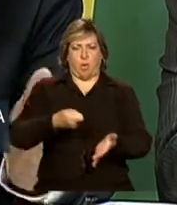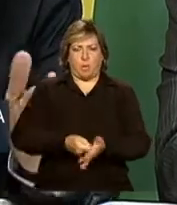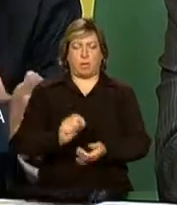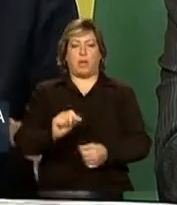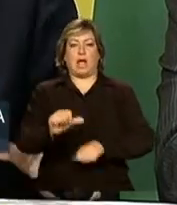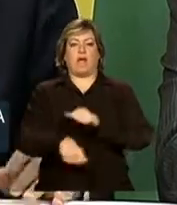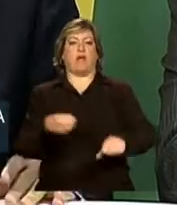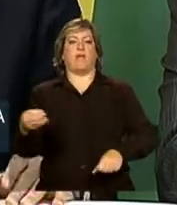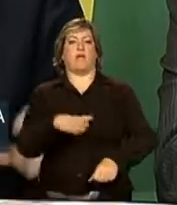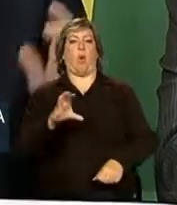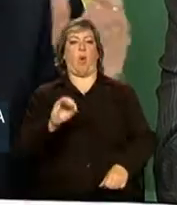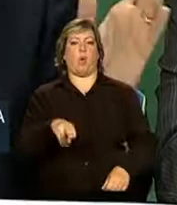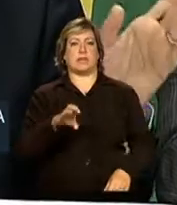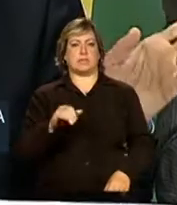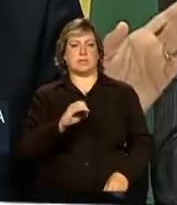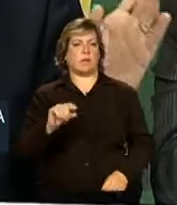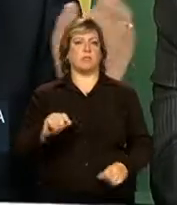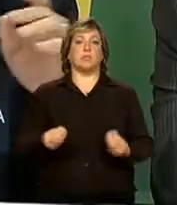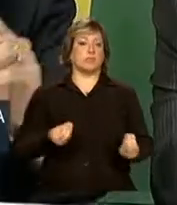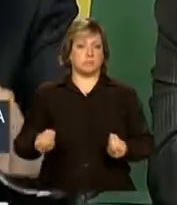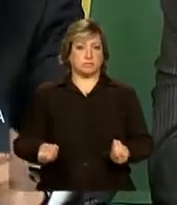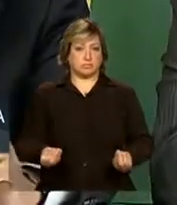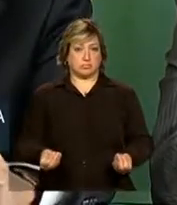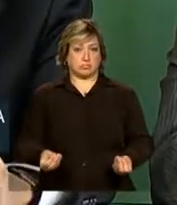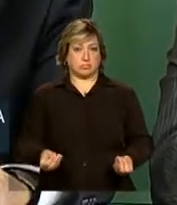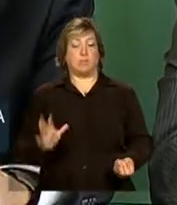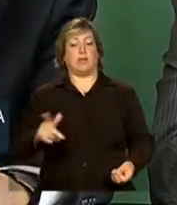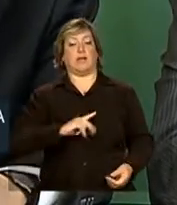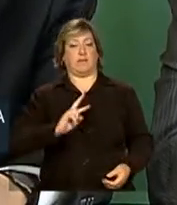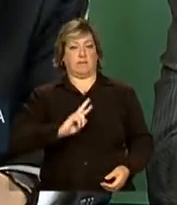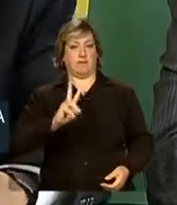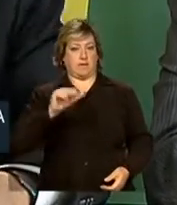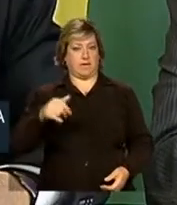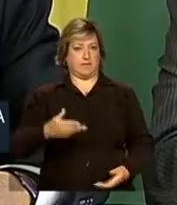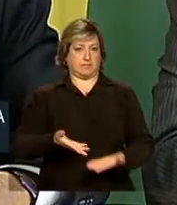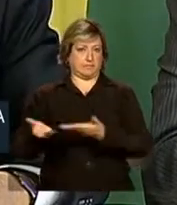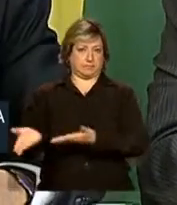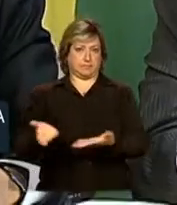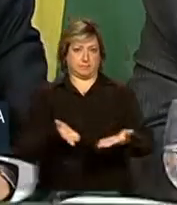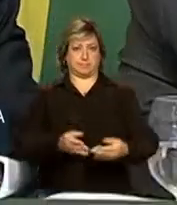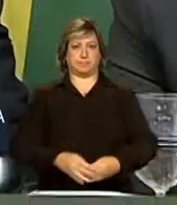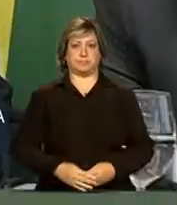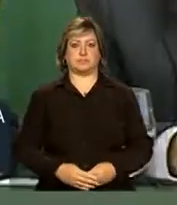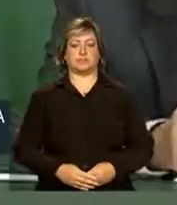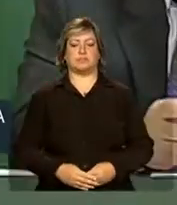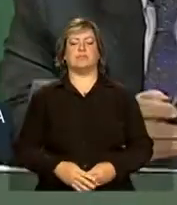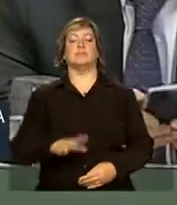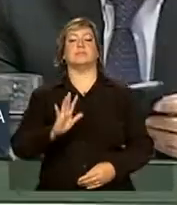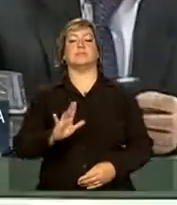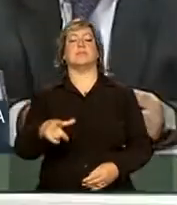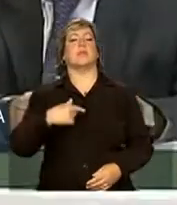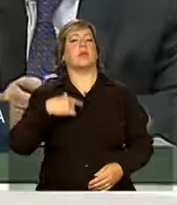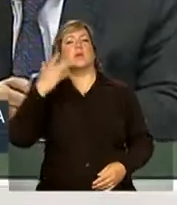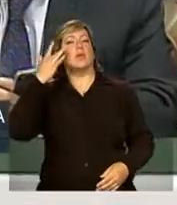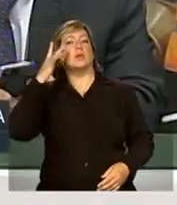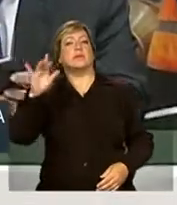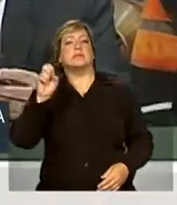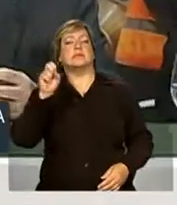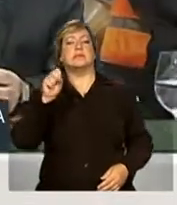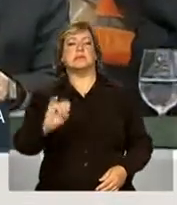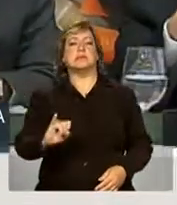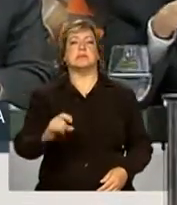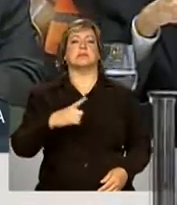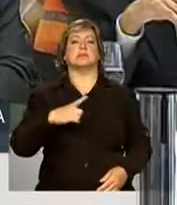concessões, de investimento? O doutor Nelson Rubner responderá a sua pergunta. Bom, Eu não sei de onde todos os jornais tiraram no Brasil